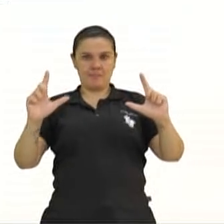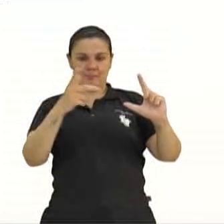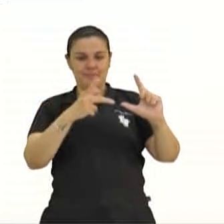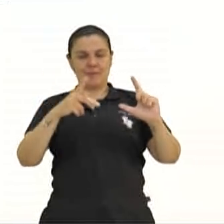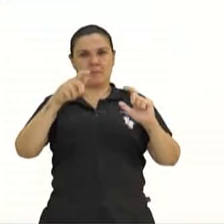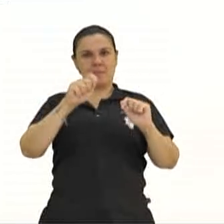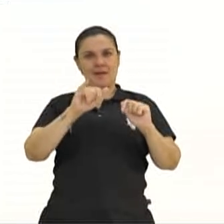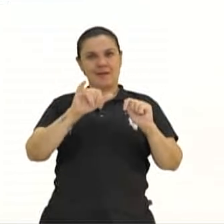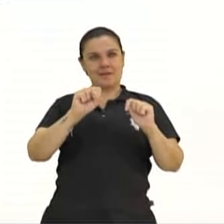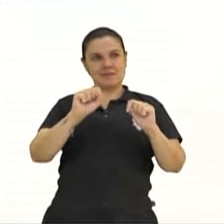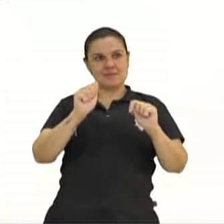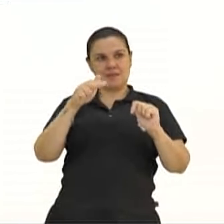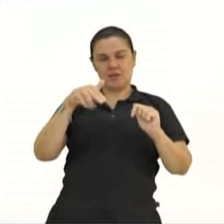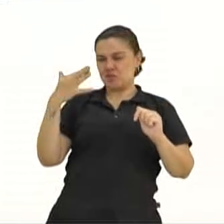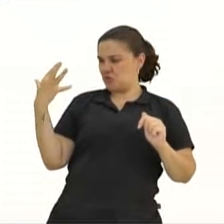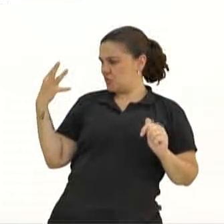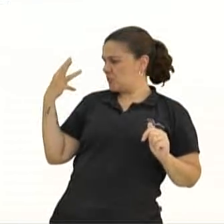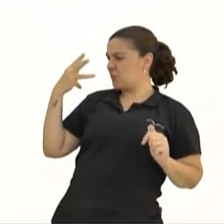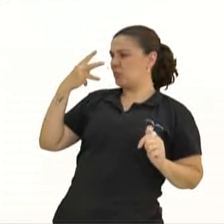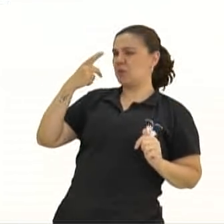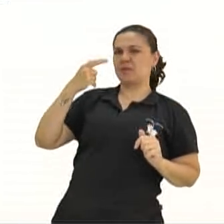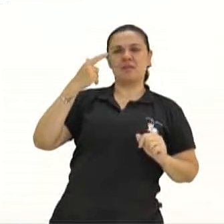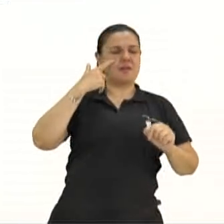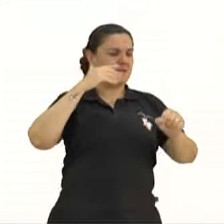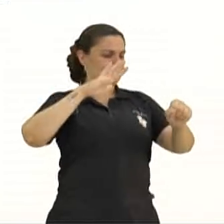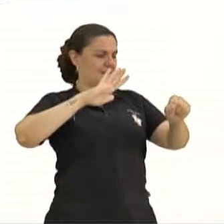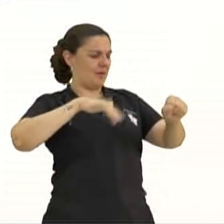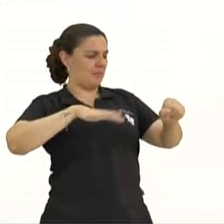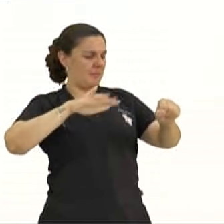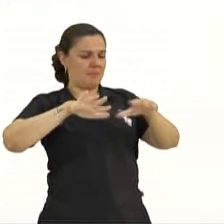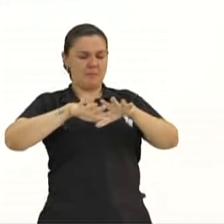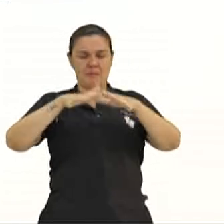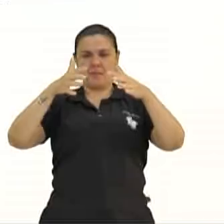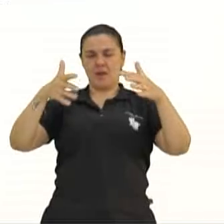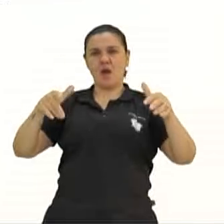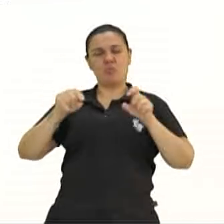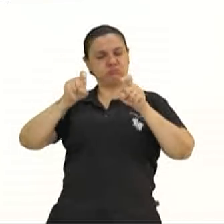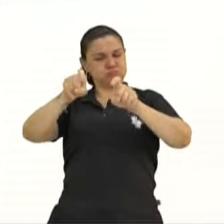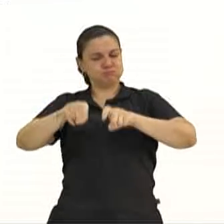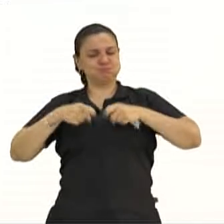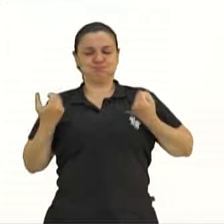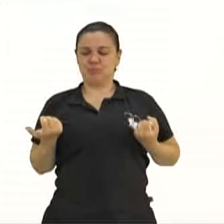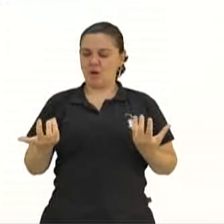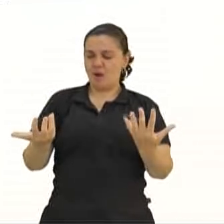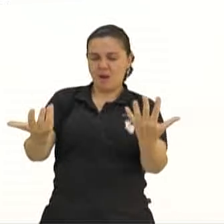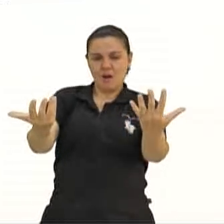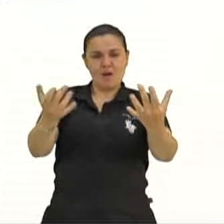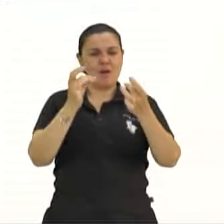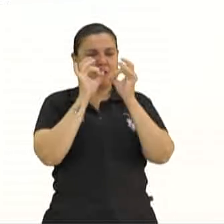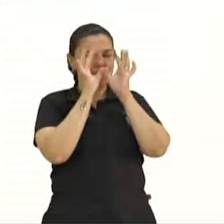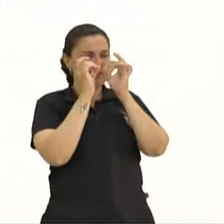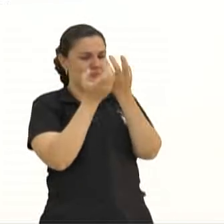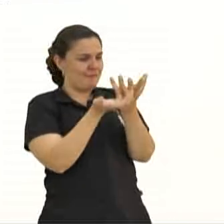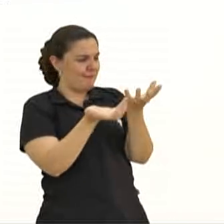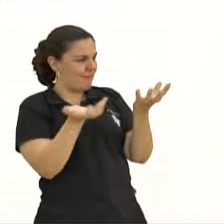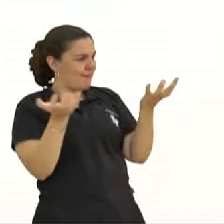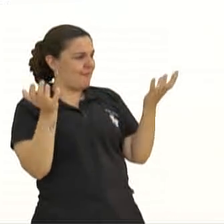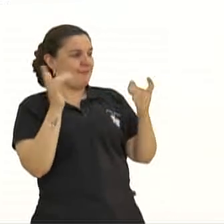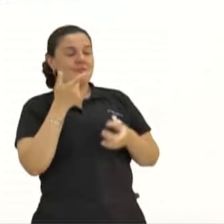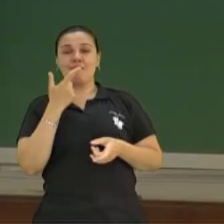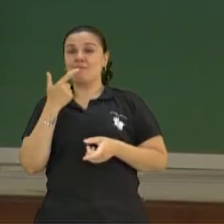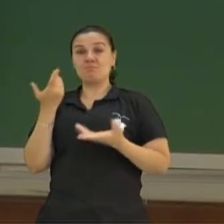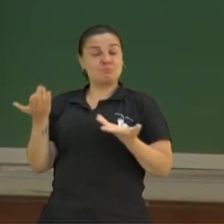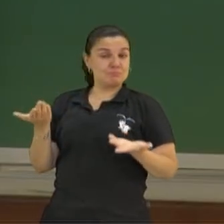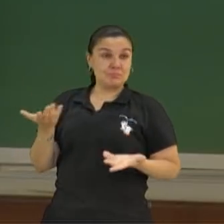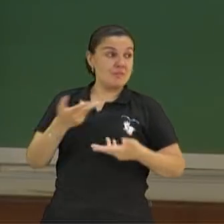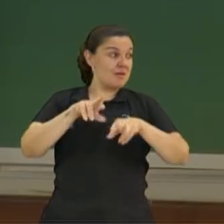imagem bonita que às vezes você pensa de uma praia, de uma linda plantação ou de um lindo jardim, são todos aqueles